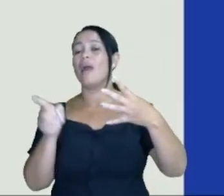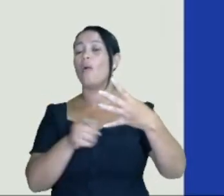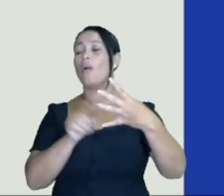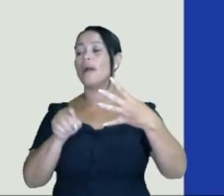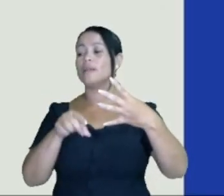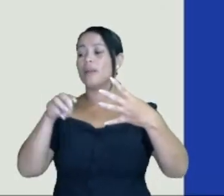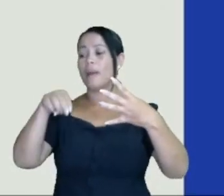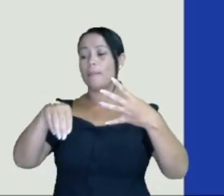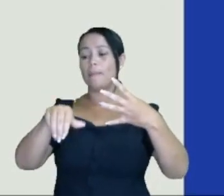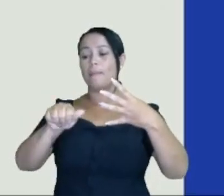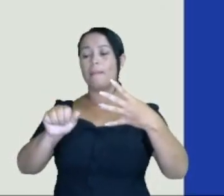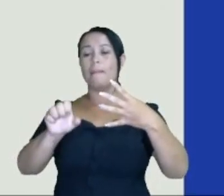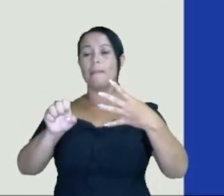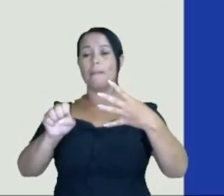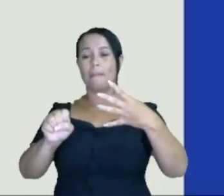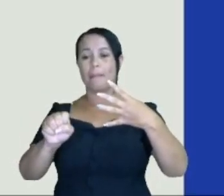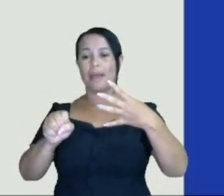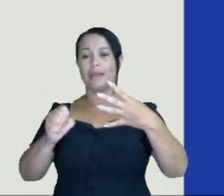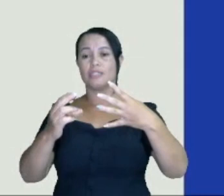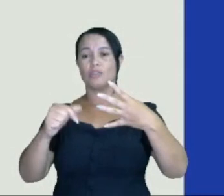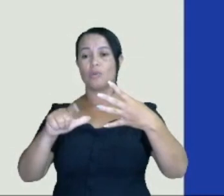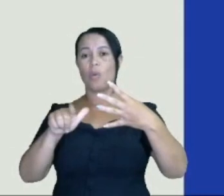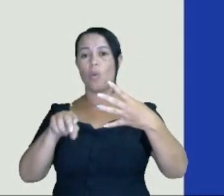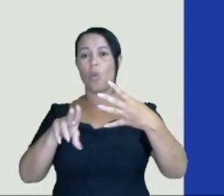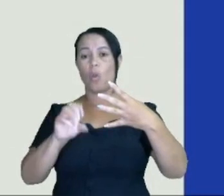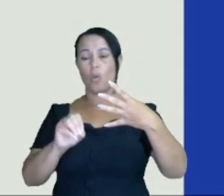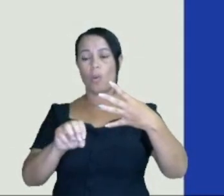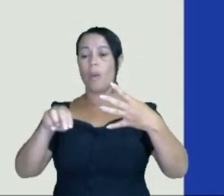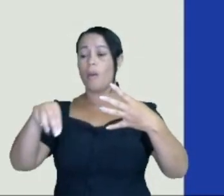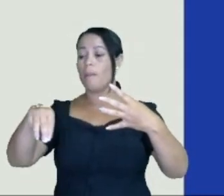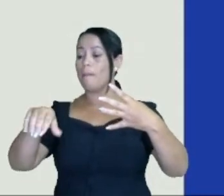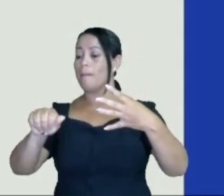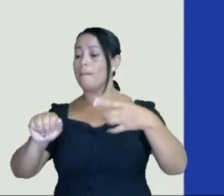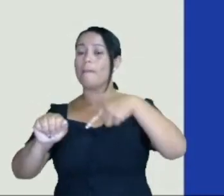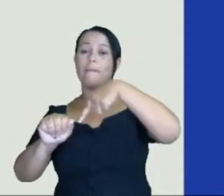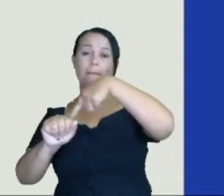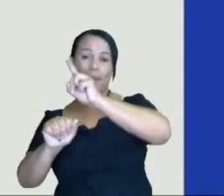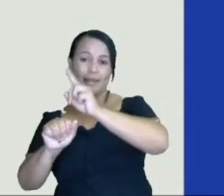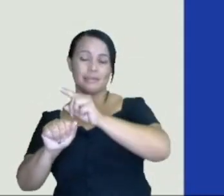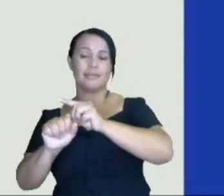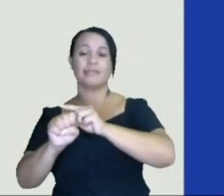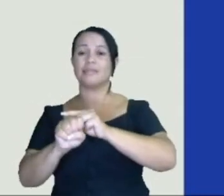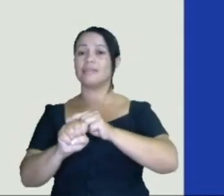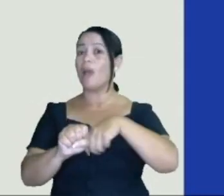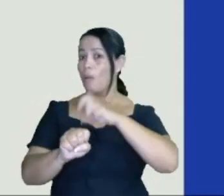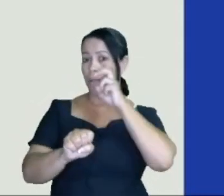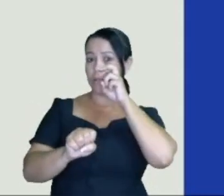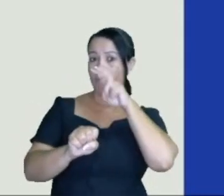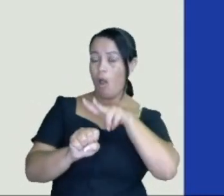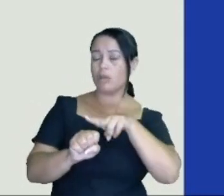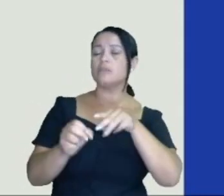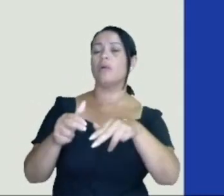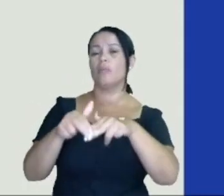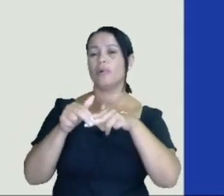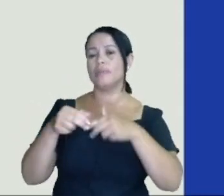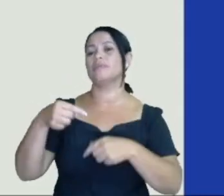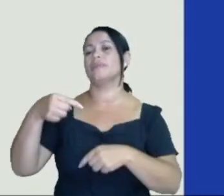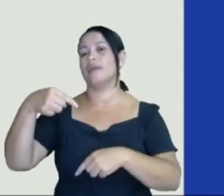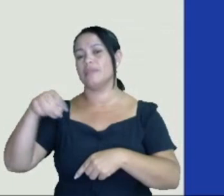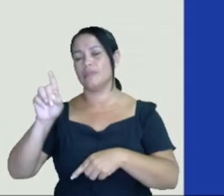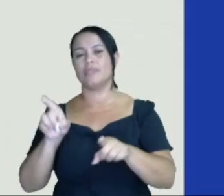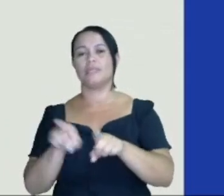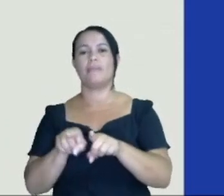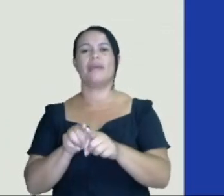másculo também. Ela é uma proparoxítona, porque o mas é a sílaba mais forte. Então, acentua-se